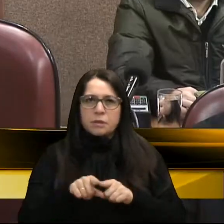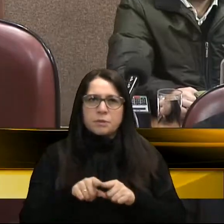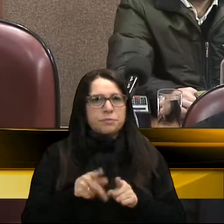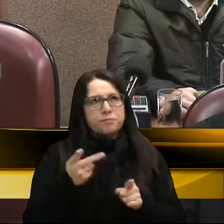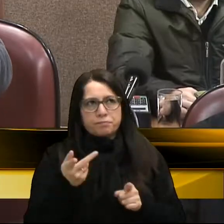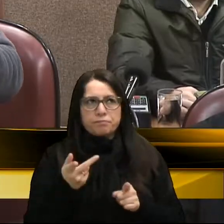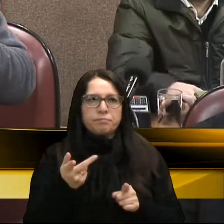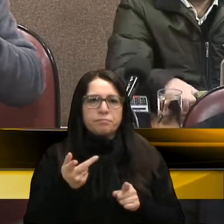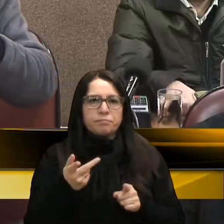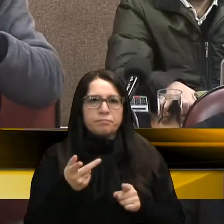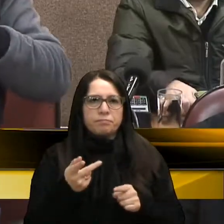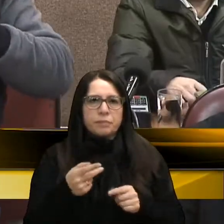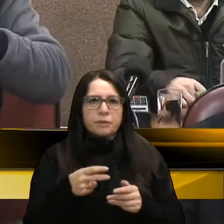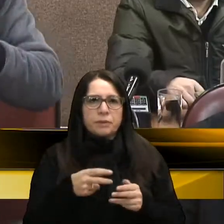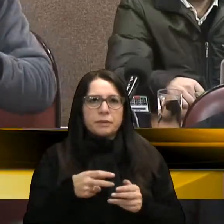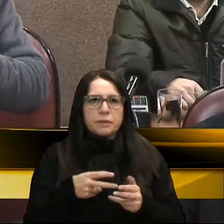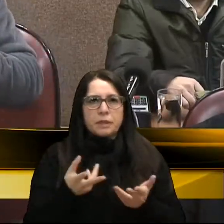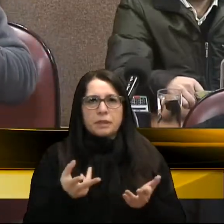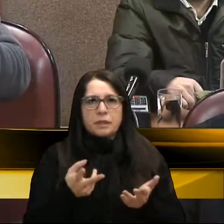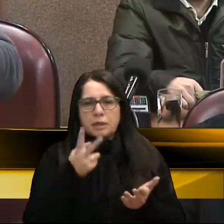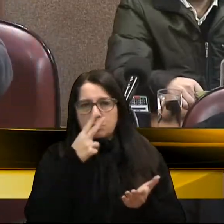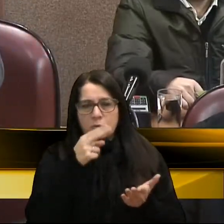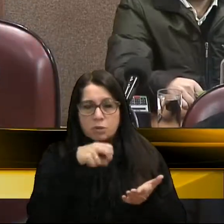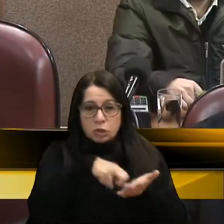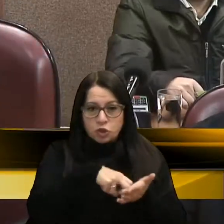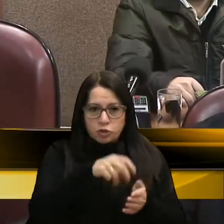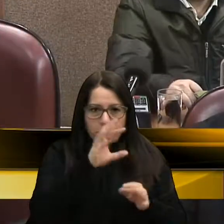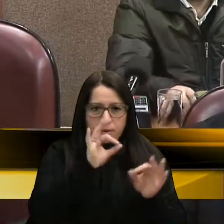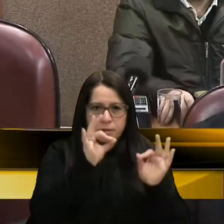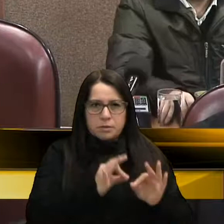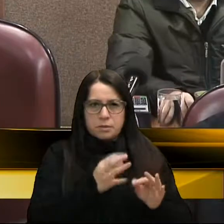digamos assim, punido mais severamente.